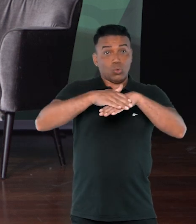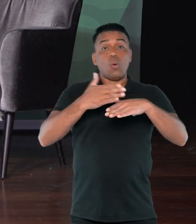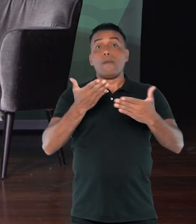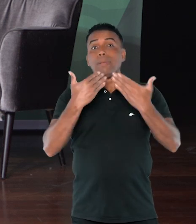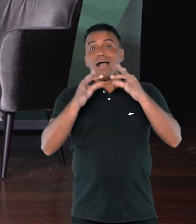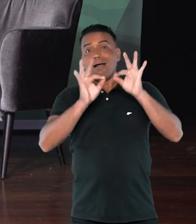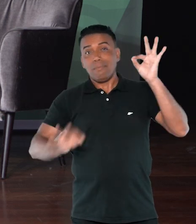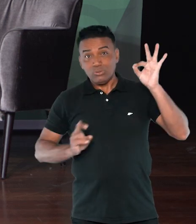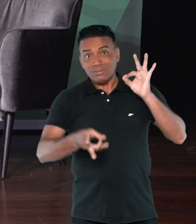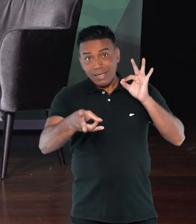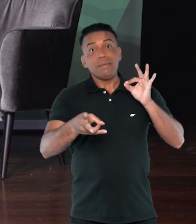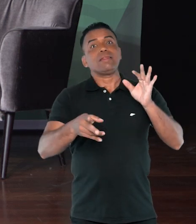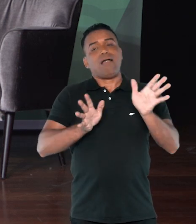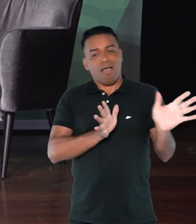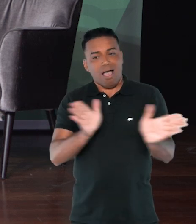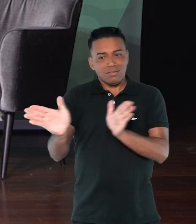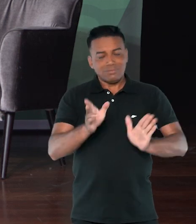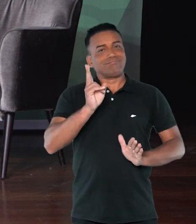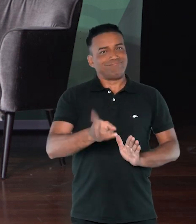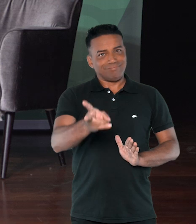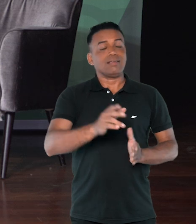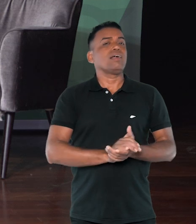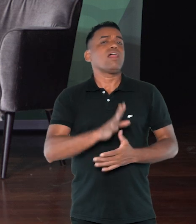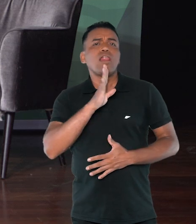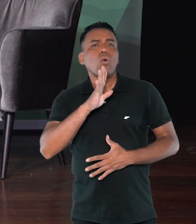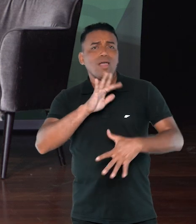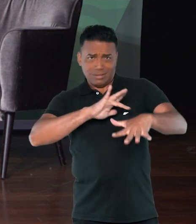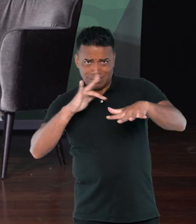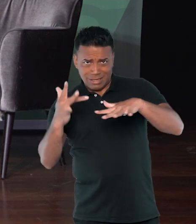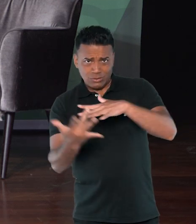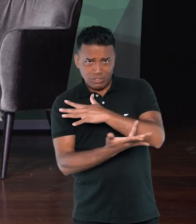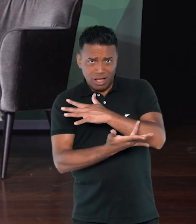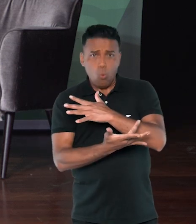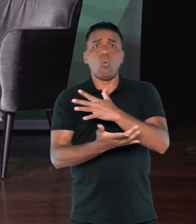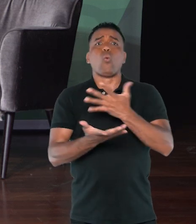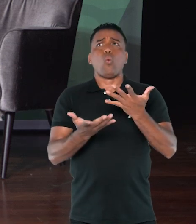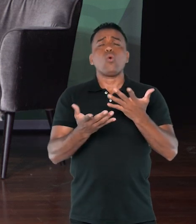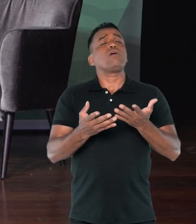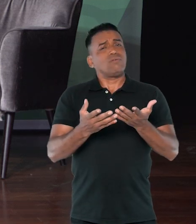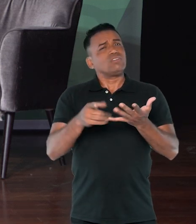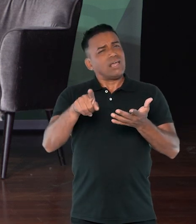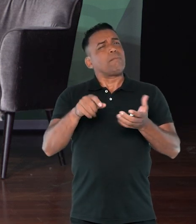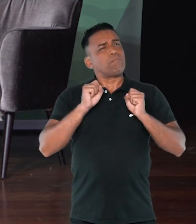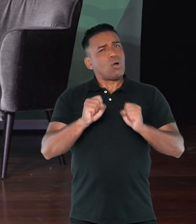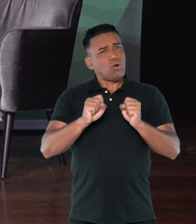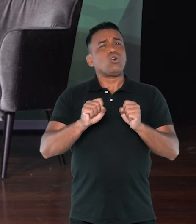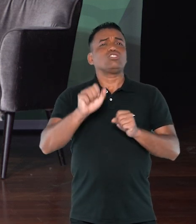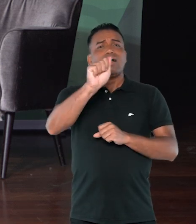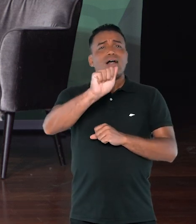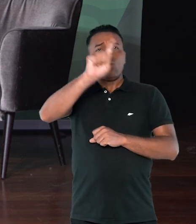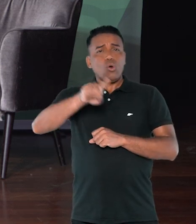Papo. Para quem não conhece as redes sociais do Sempre um Papo, eu convido vocês a nos seguir,